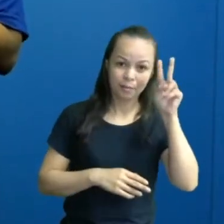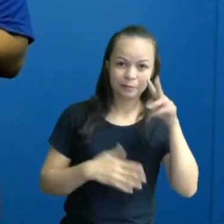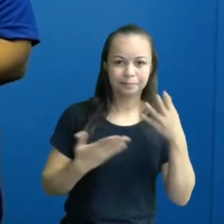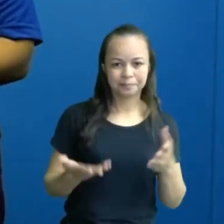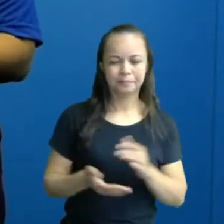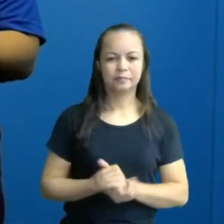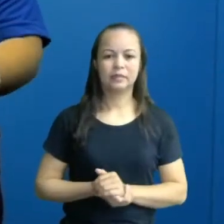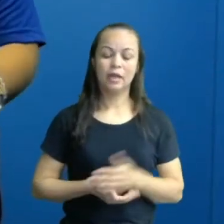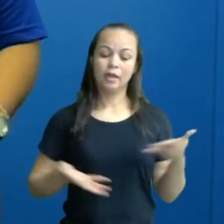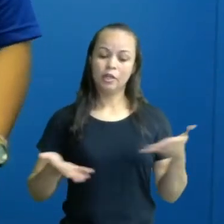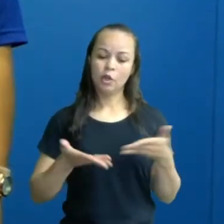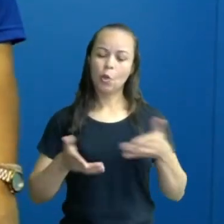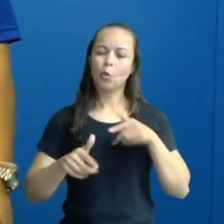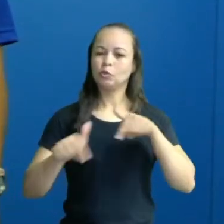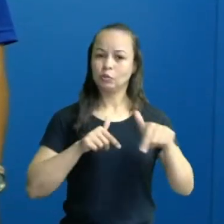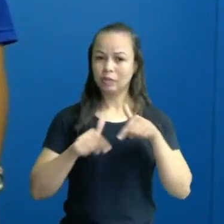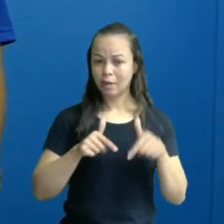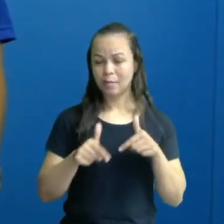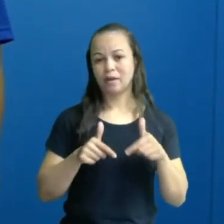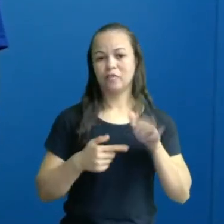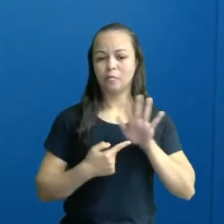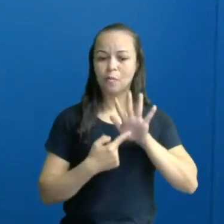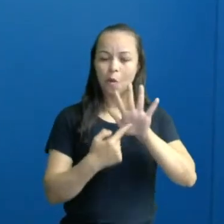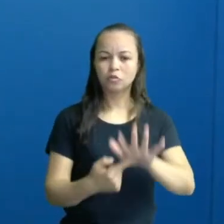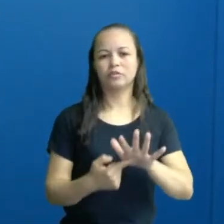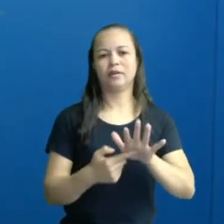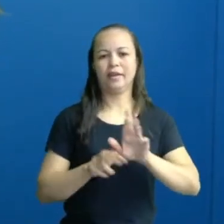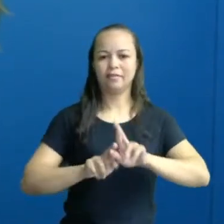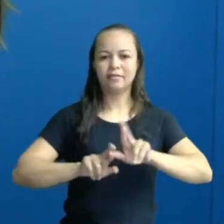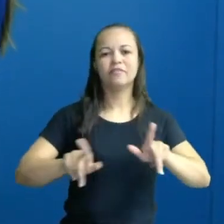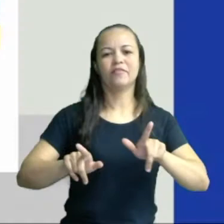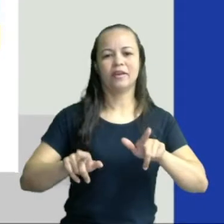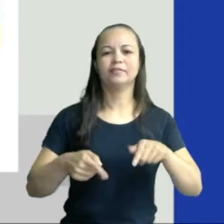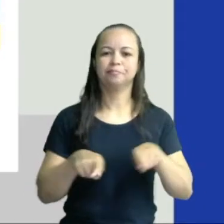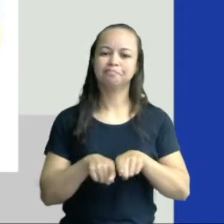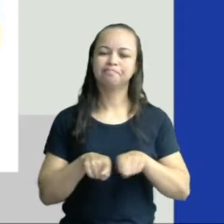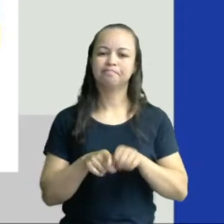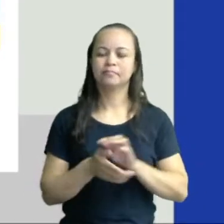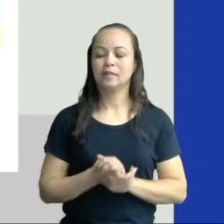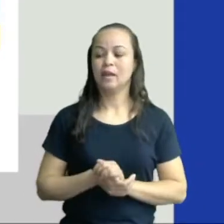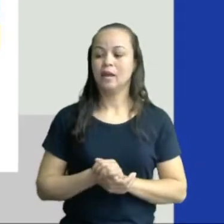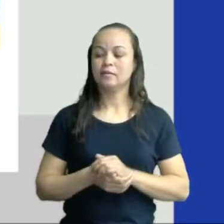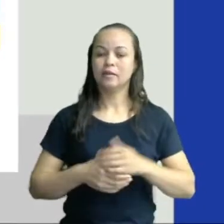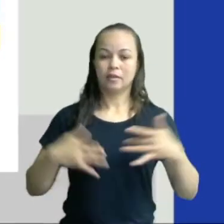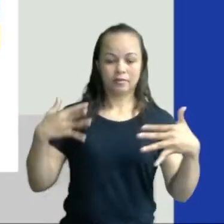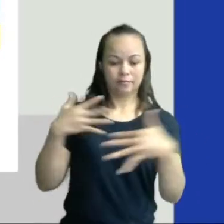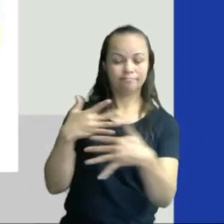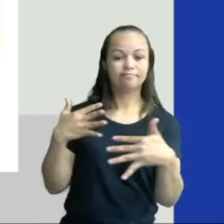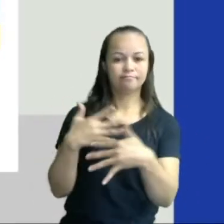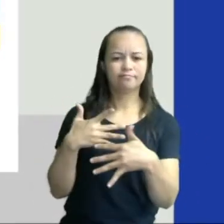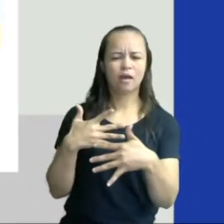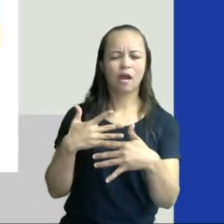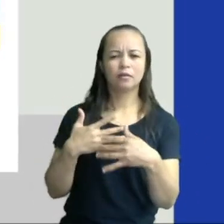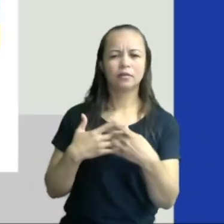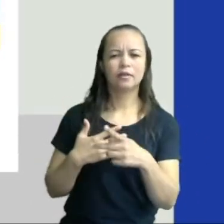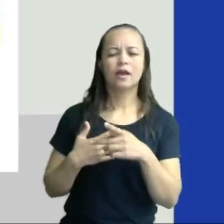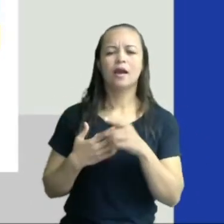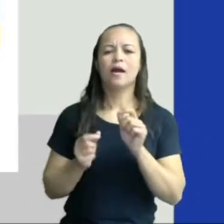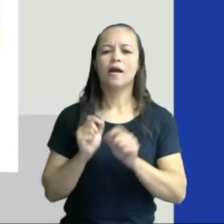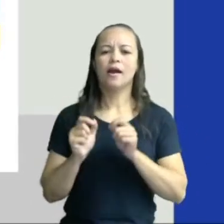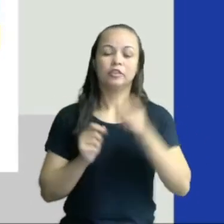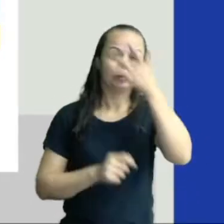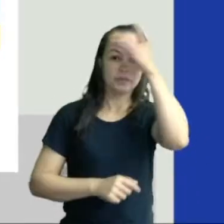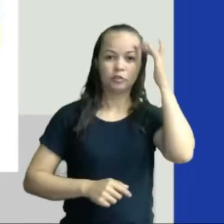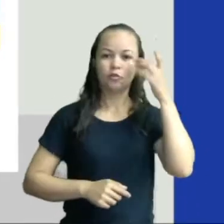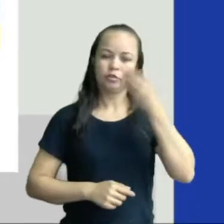que o trabalho também é diferente. Olha só, a área urbana, que é a cidade. As pessoas